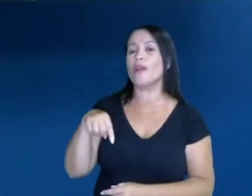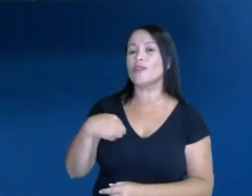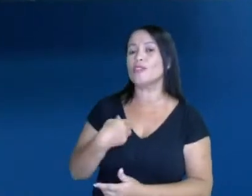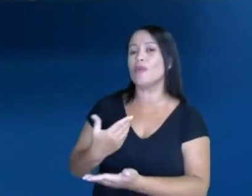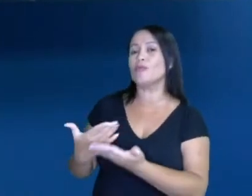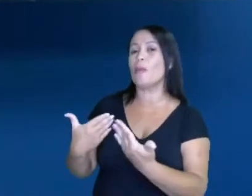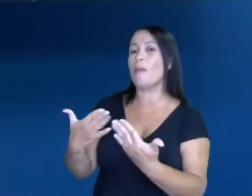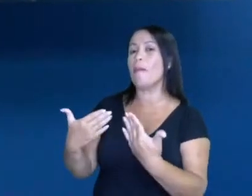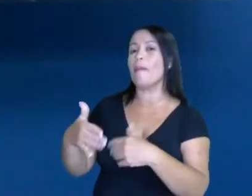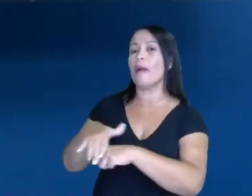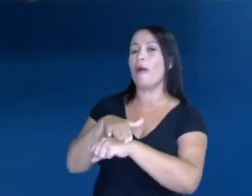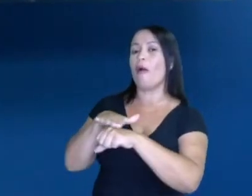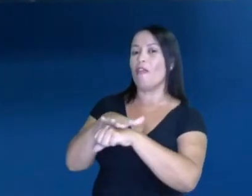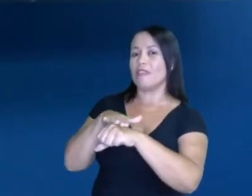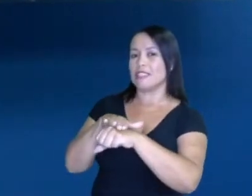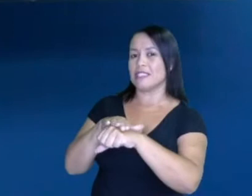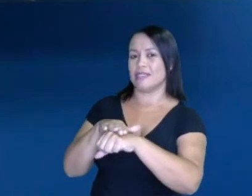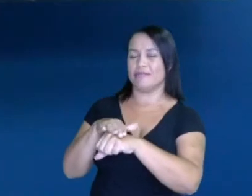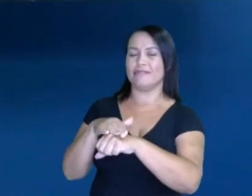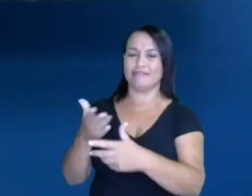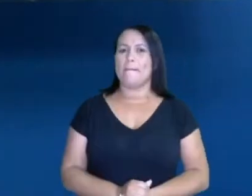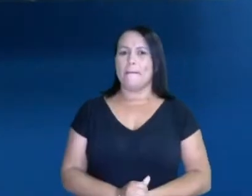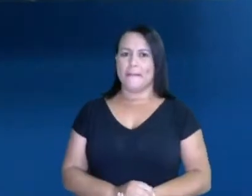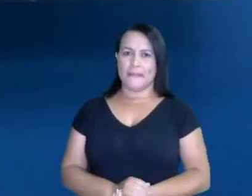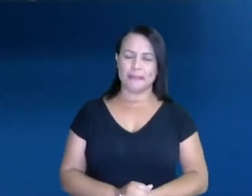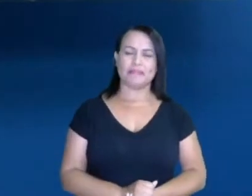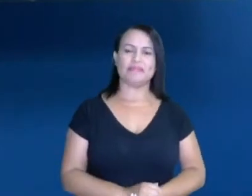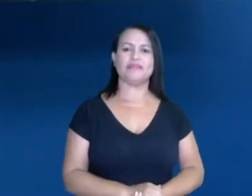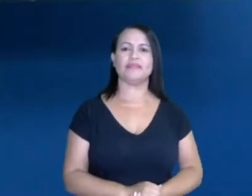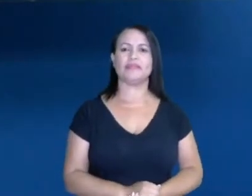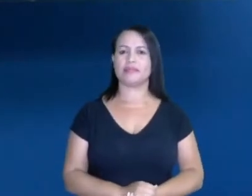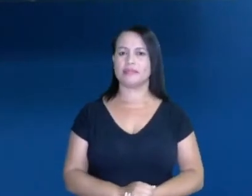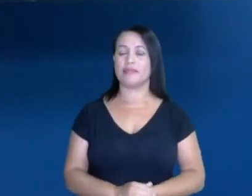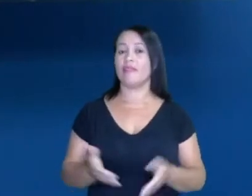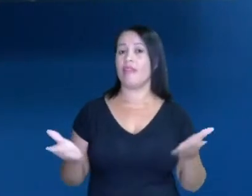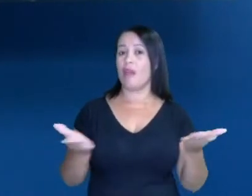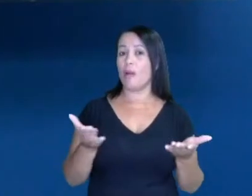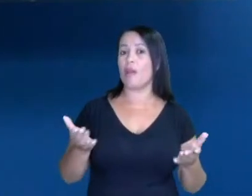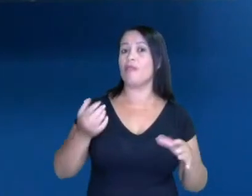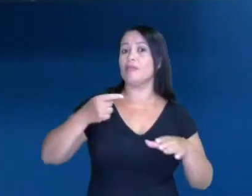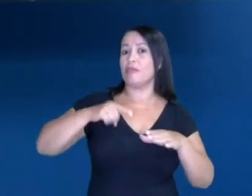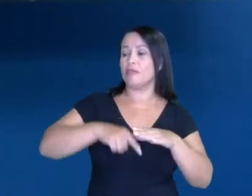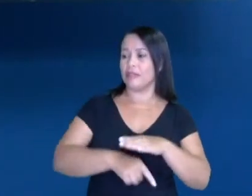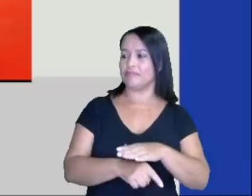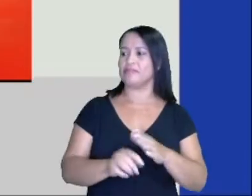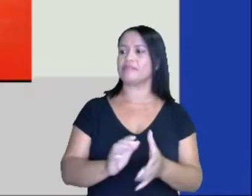estamos conversando ou dialogando. Vamos aprofundar.